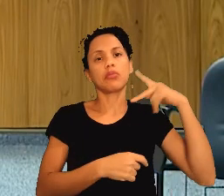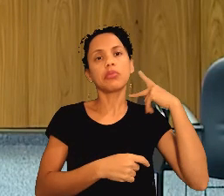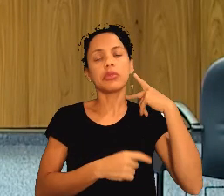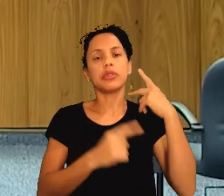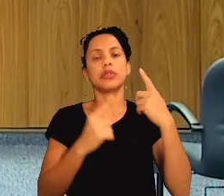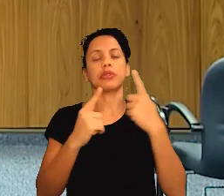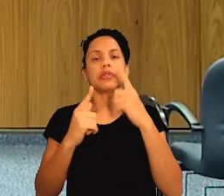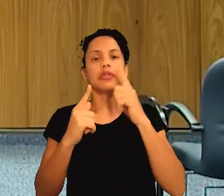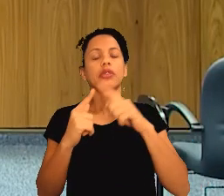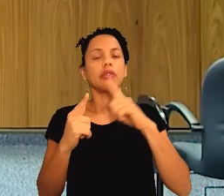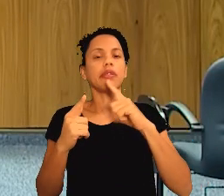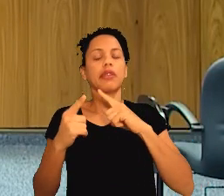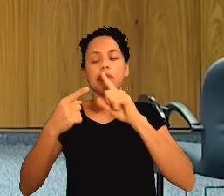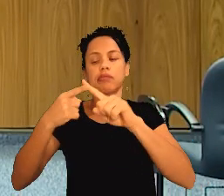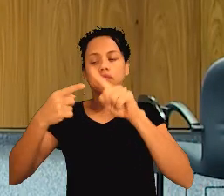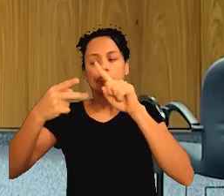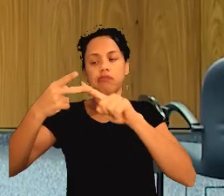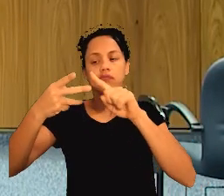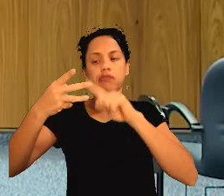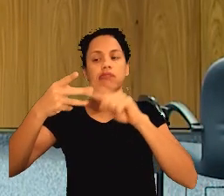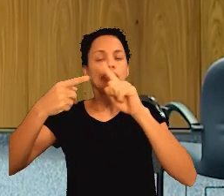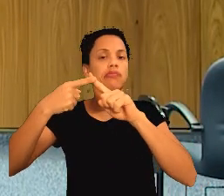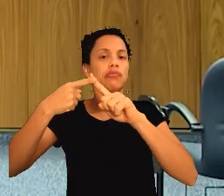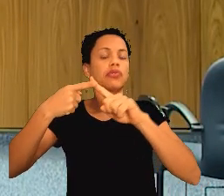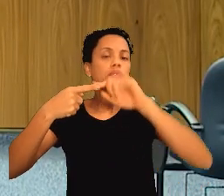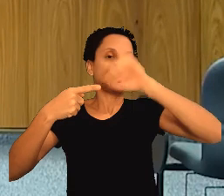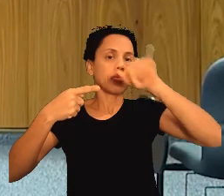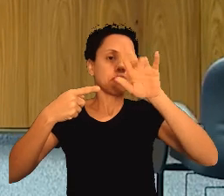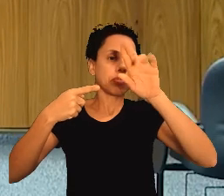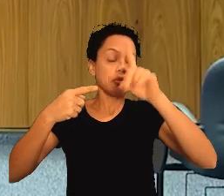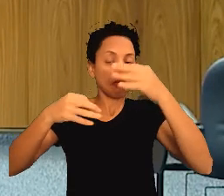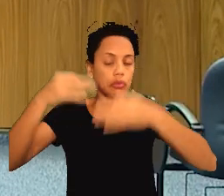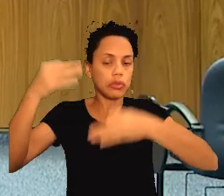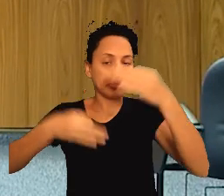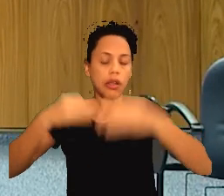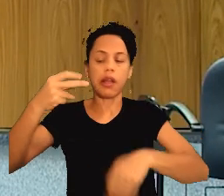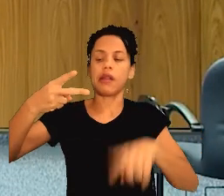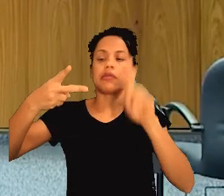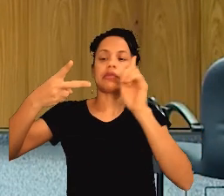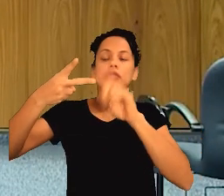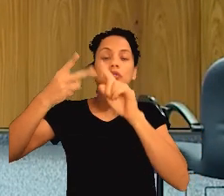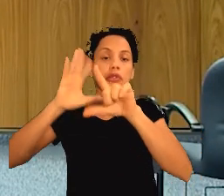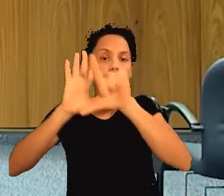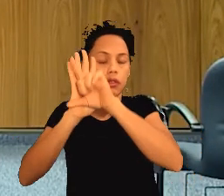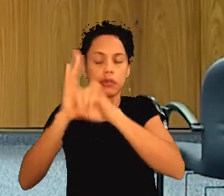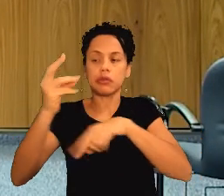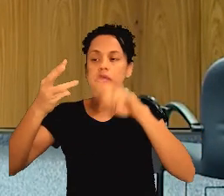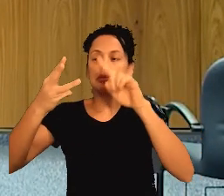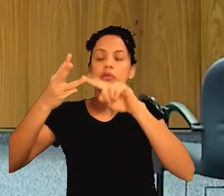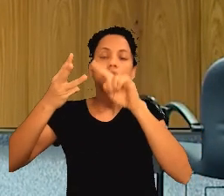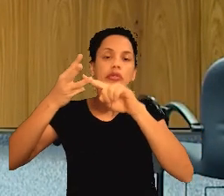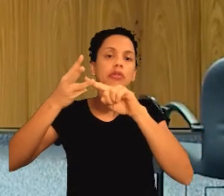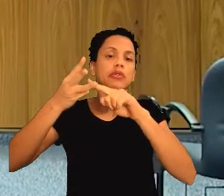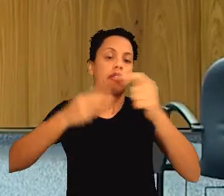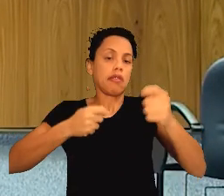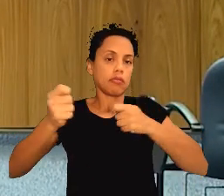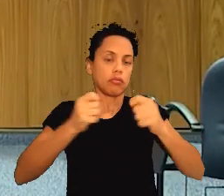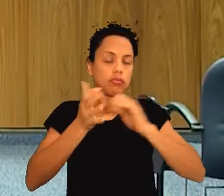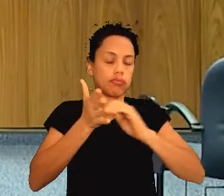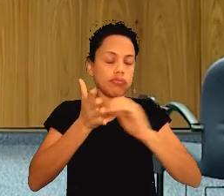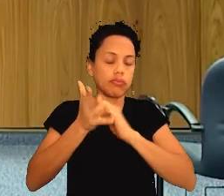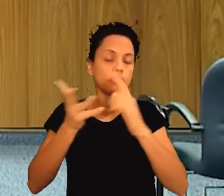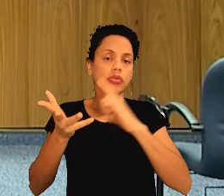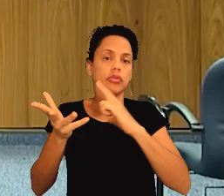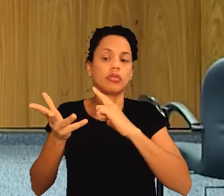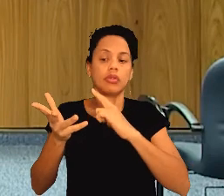o legislativo e o poder executivo têm tido uma série de ações que visam restringir os processos de demarcação,